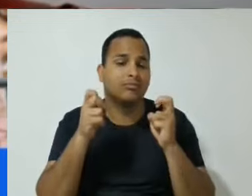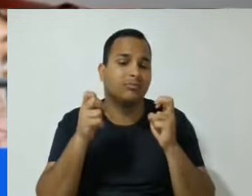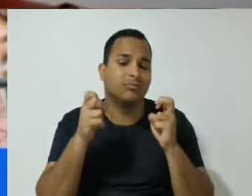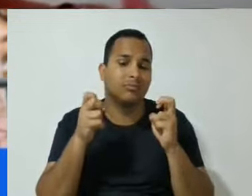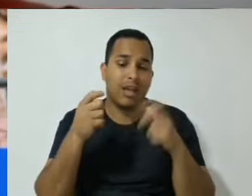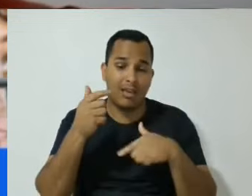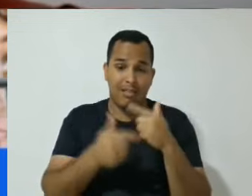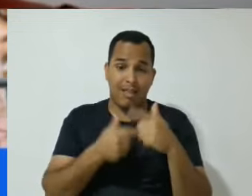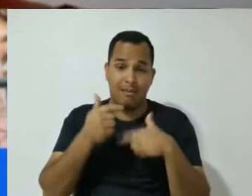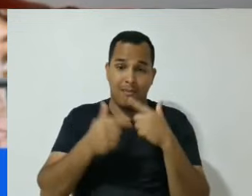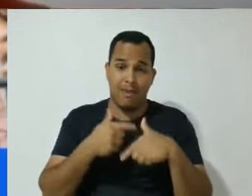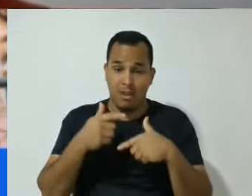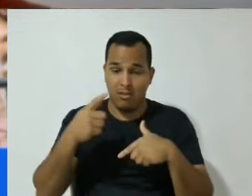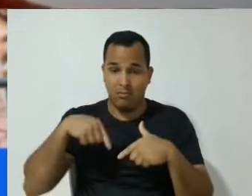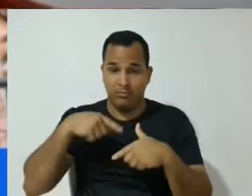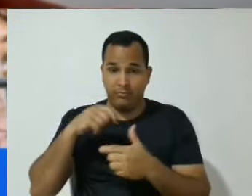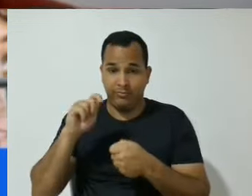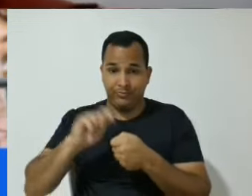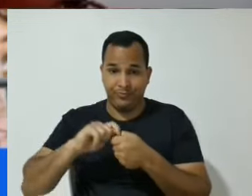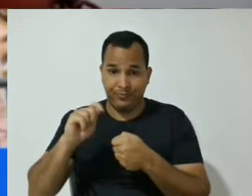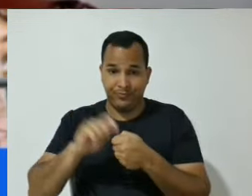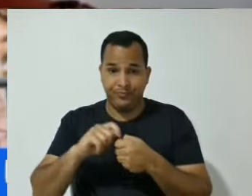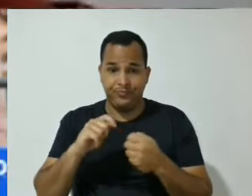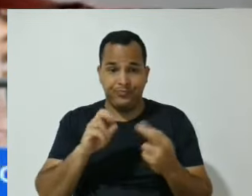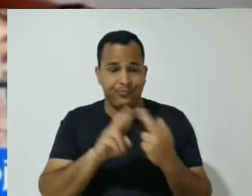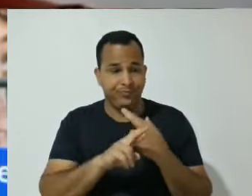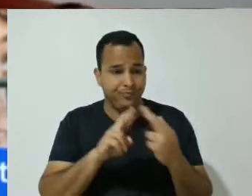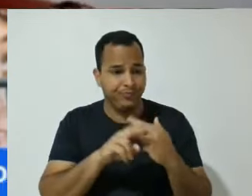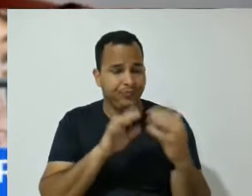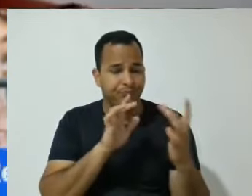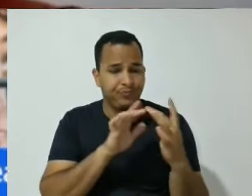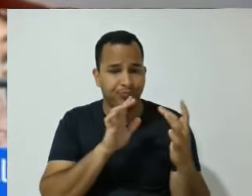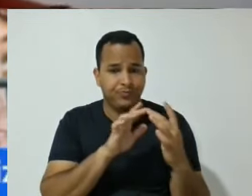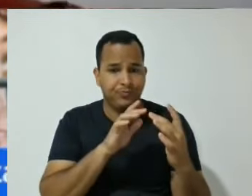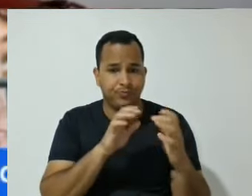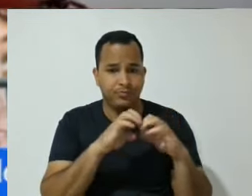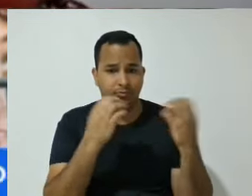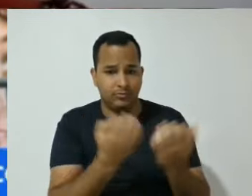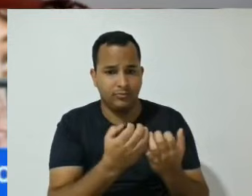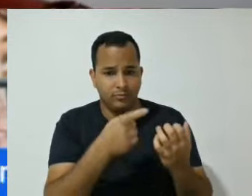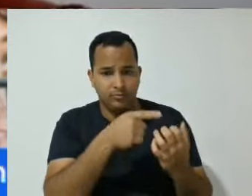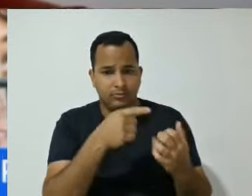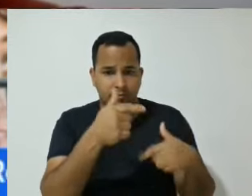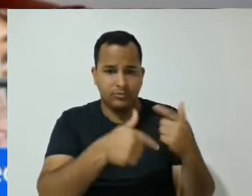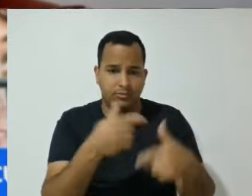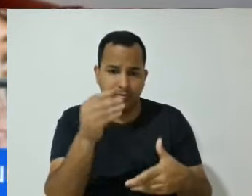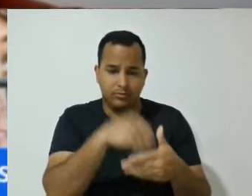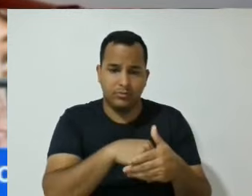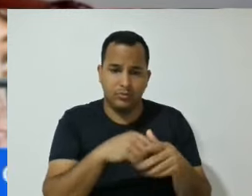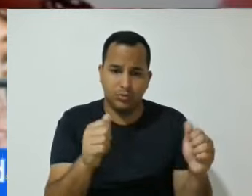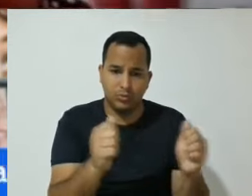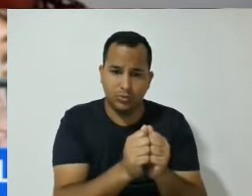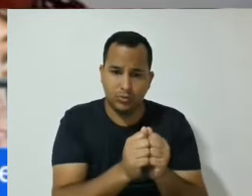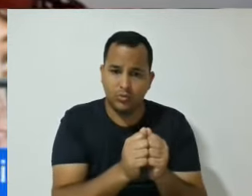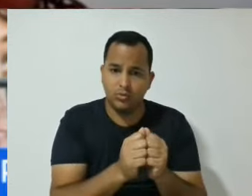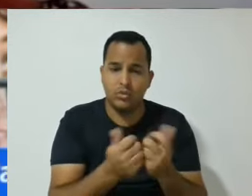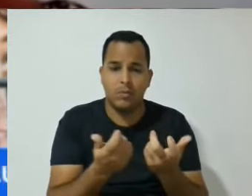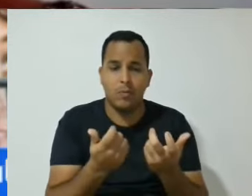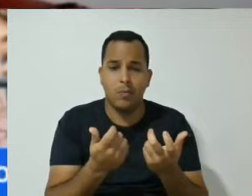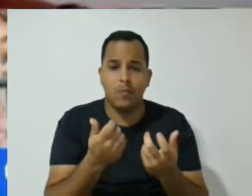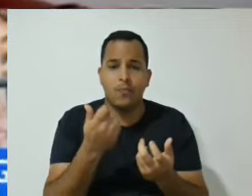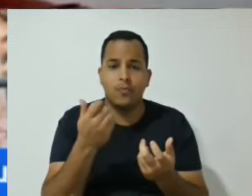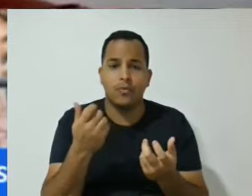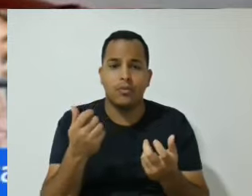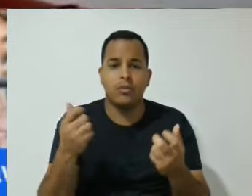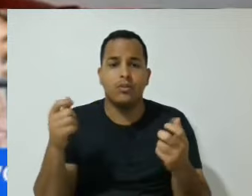é desenvolvido, essa relação, esse vínculo com essa equipe que está lá, terceirizados, né, função pública e tudo, com a